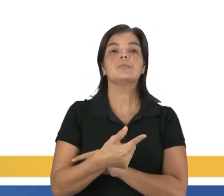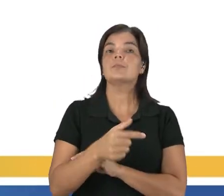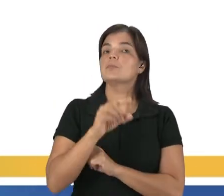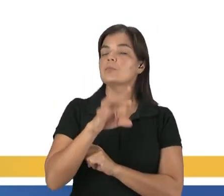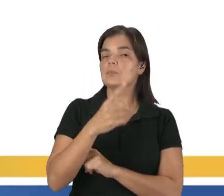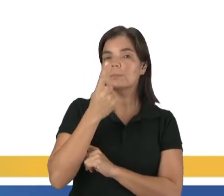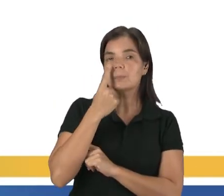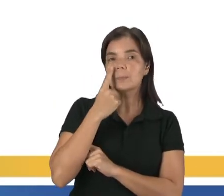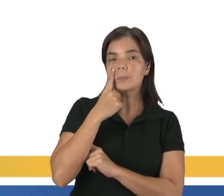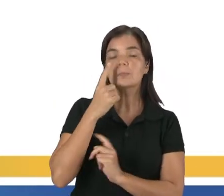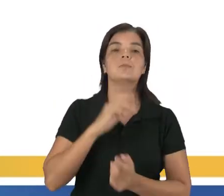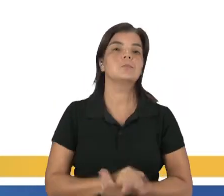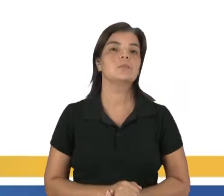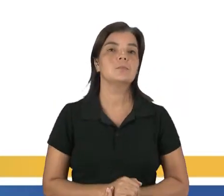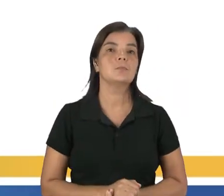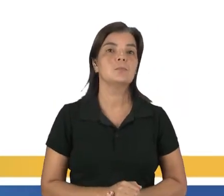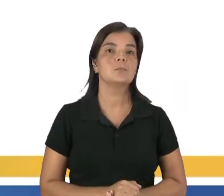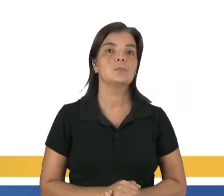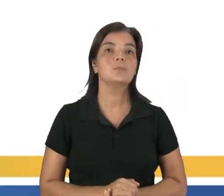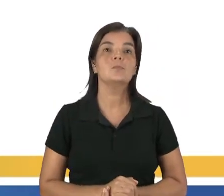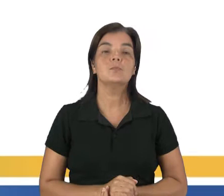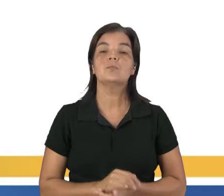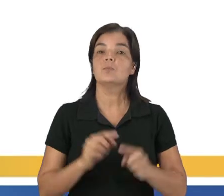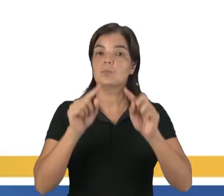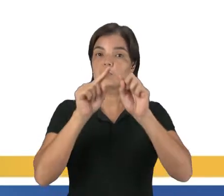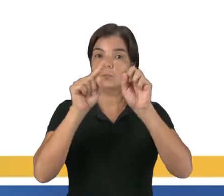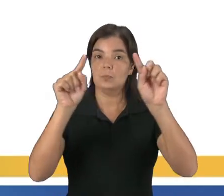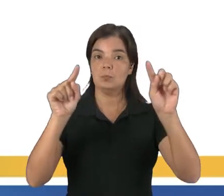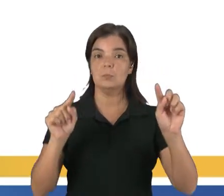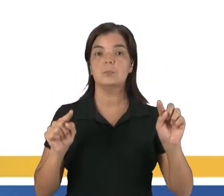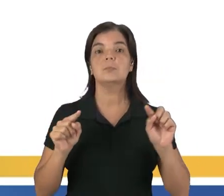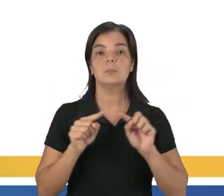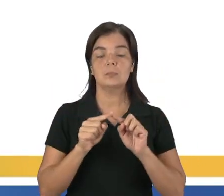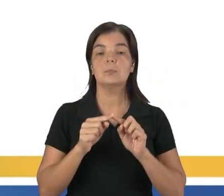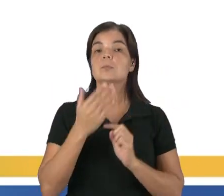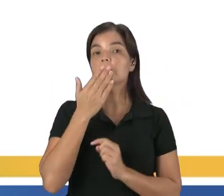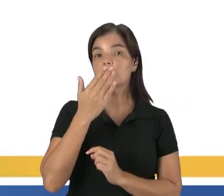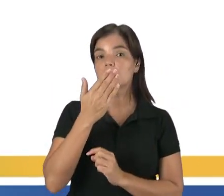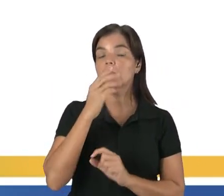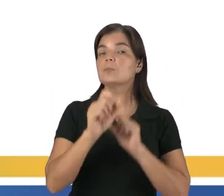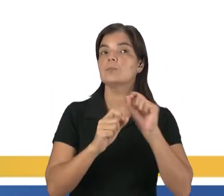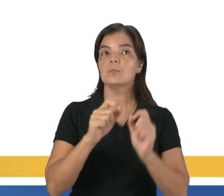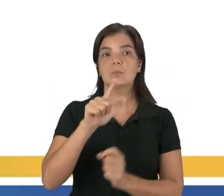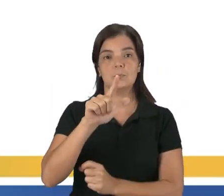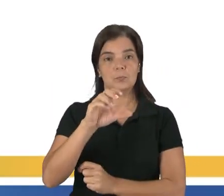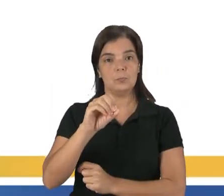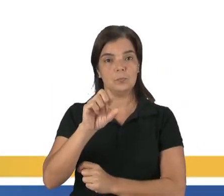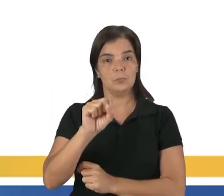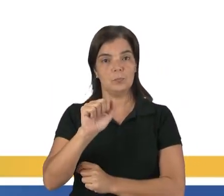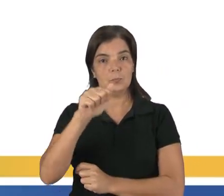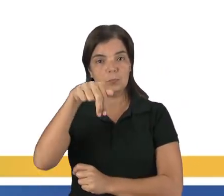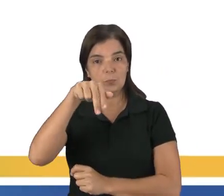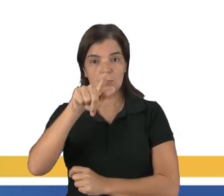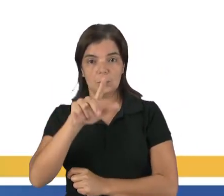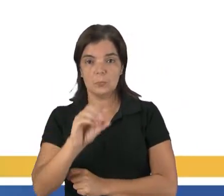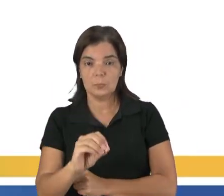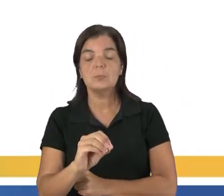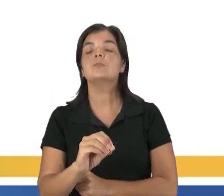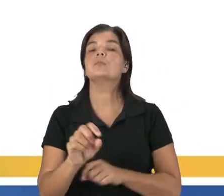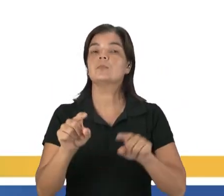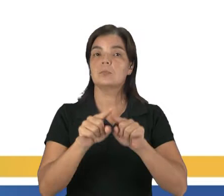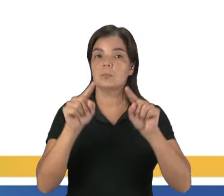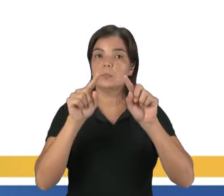Só uma observação. O quadrado, pessoal, é um tipo de losango. Só que, no caso, o quadrado, ele